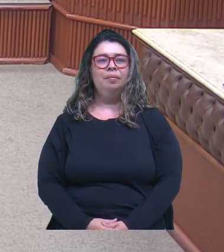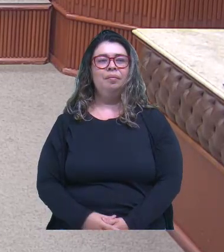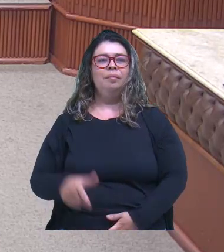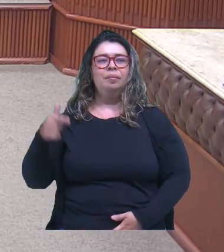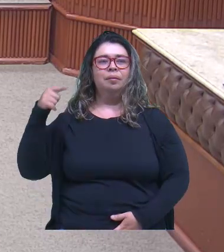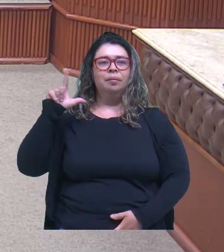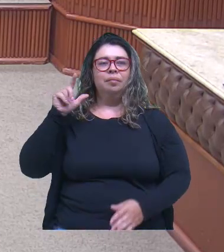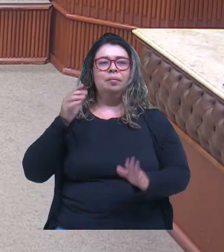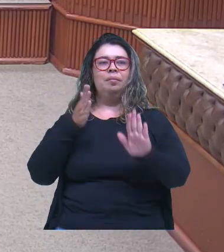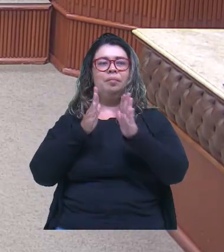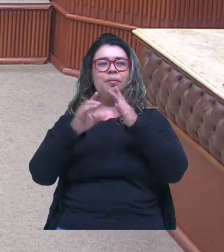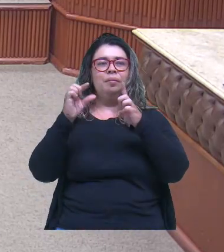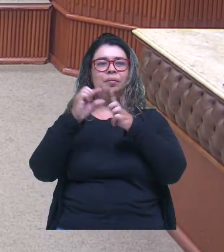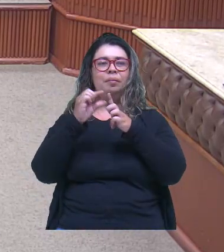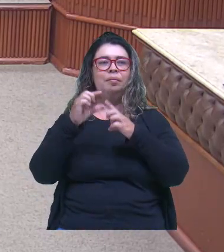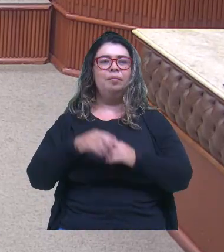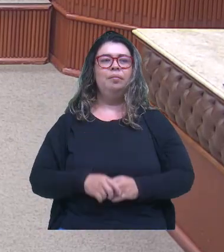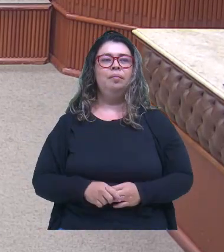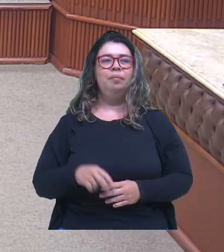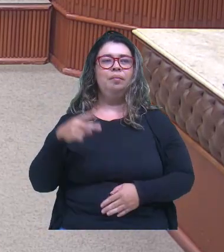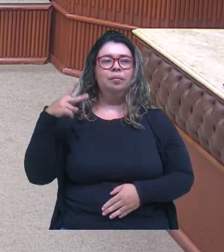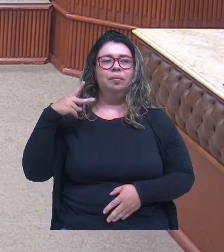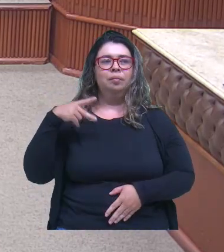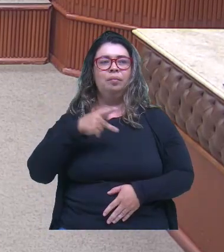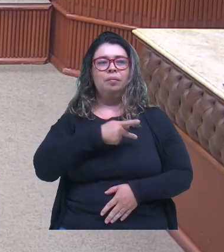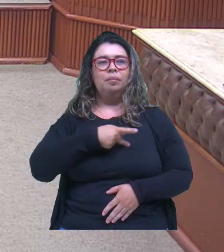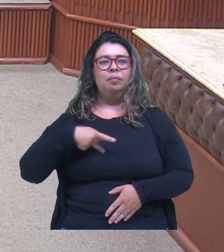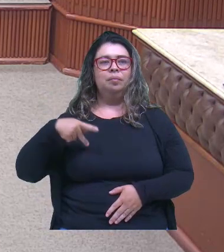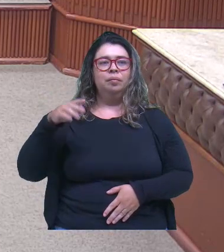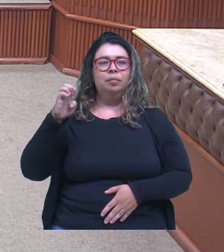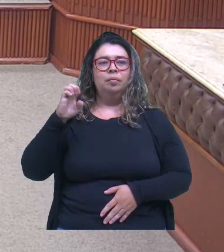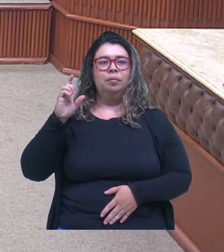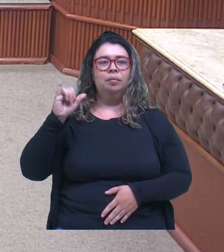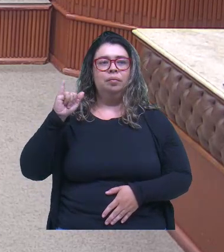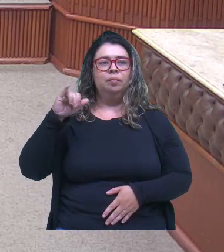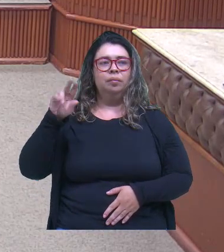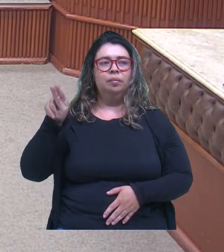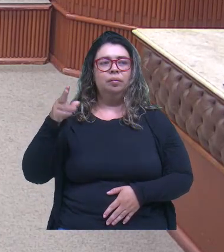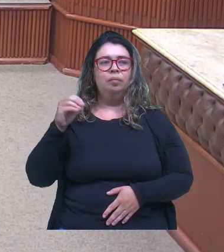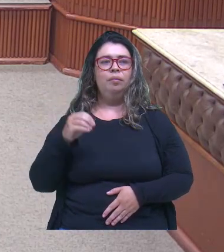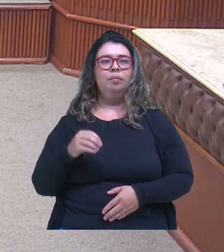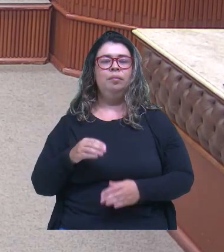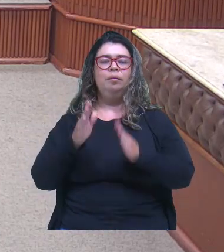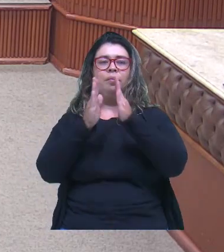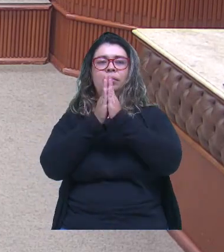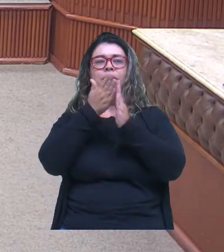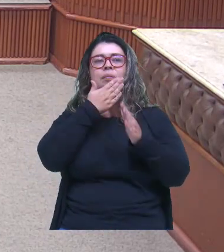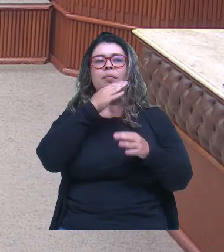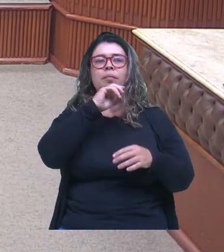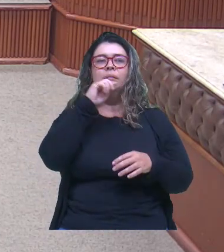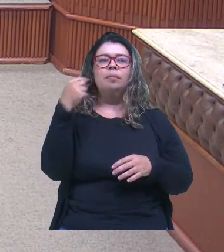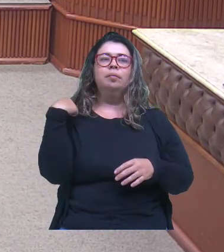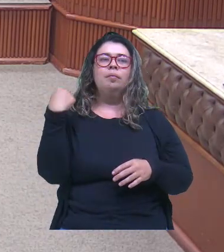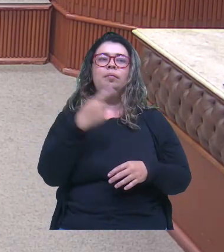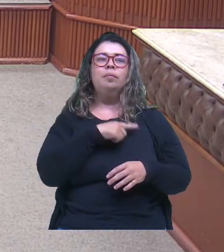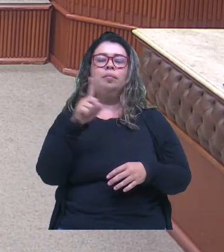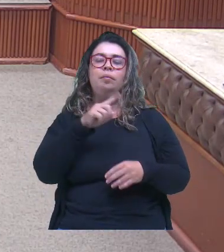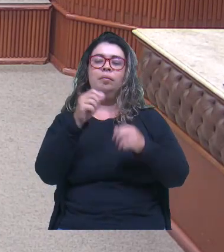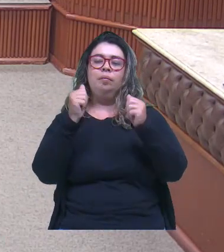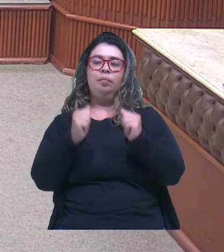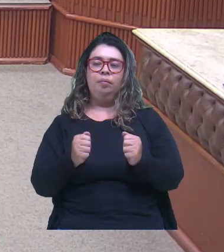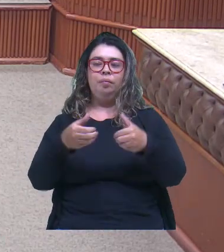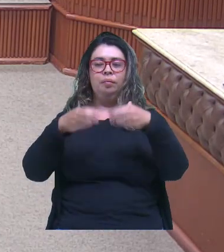passar a palavra ao vereador Edson de Souza para realizar a oração do Pai Nosso, eu não poderia me furtar